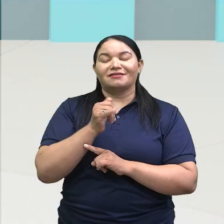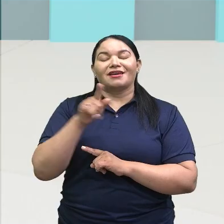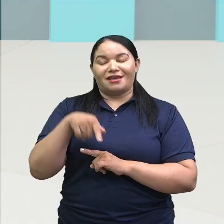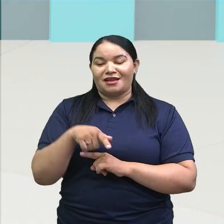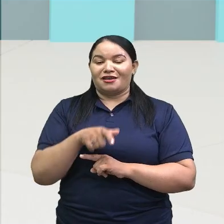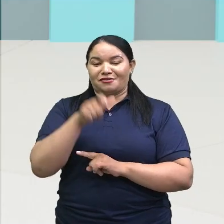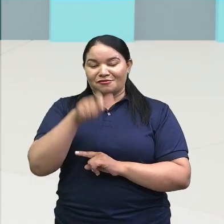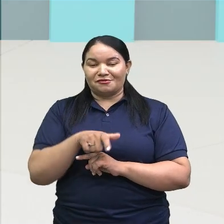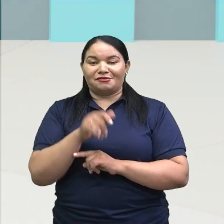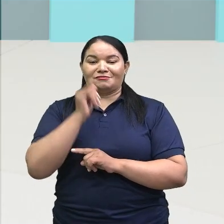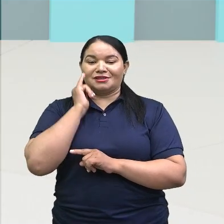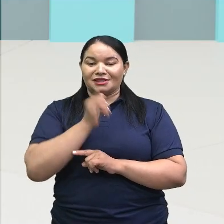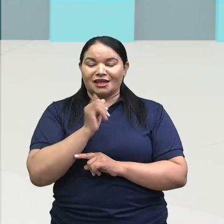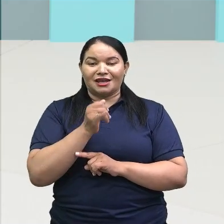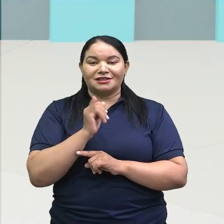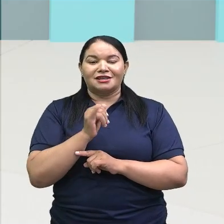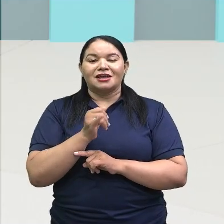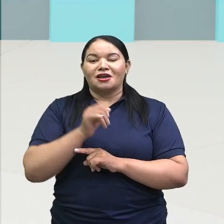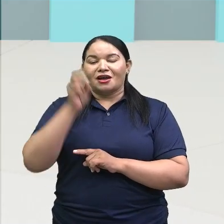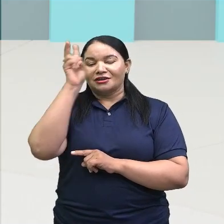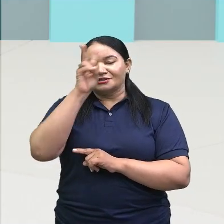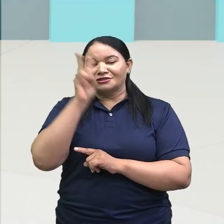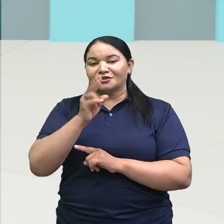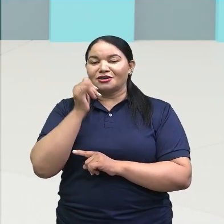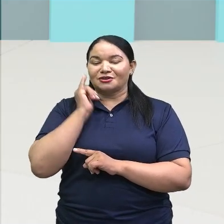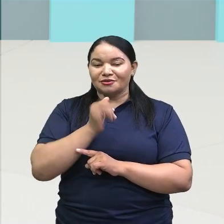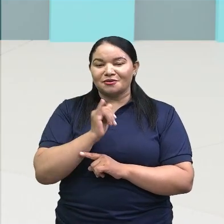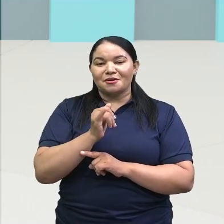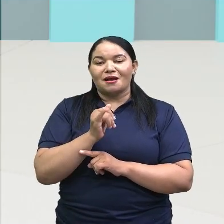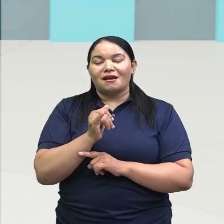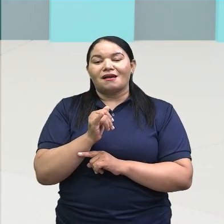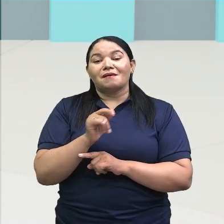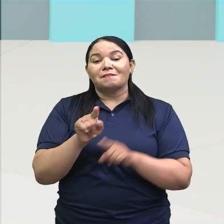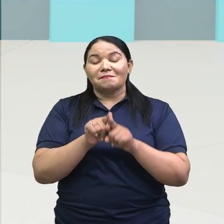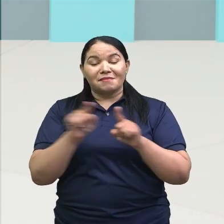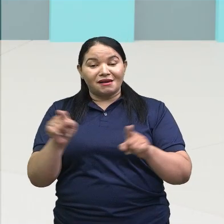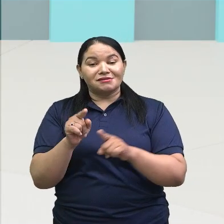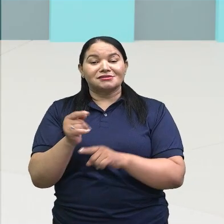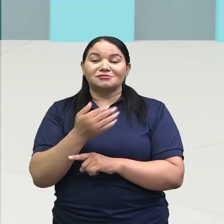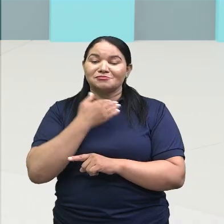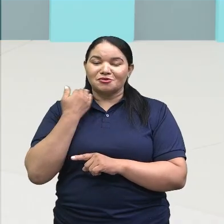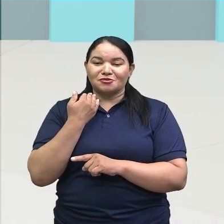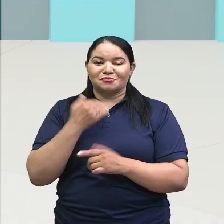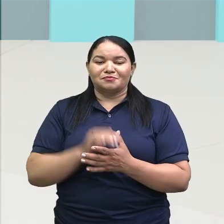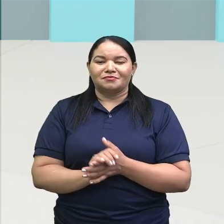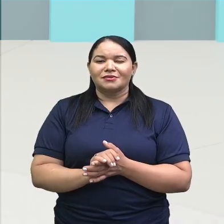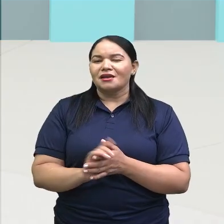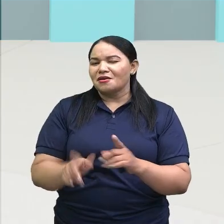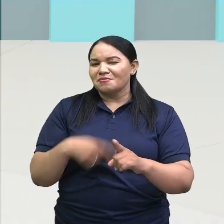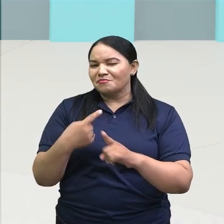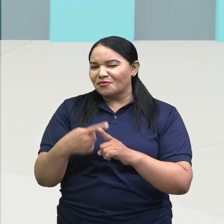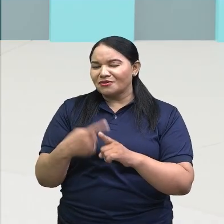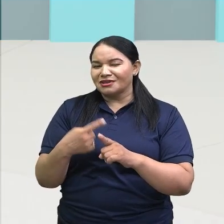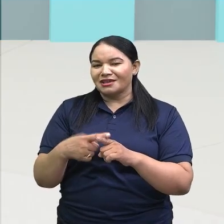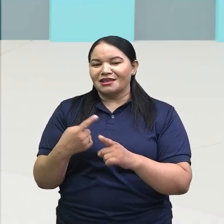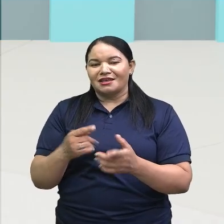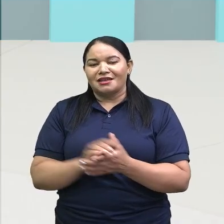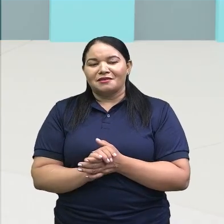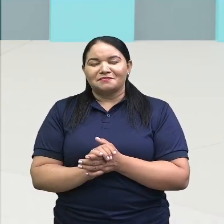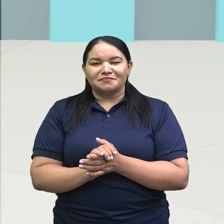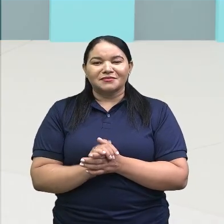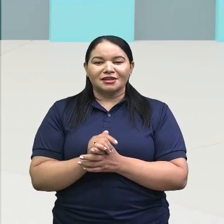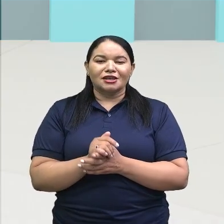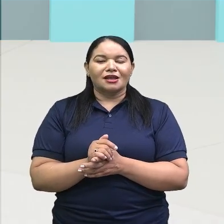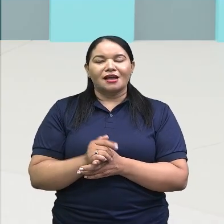ele conta a história, mas é um narrador defunto, ok? E por que Machado de Assis teve essa sacada? Como que um morto